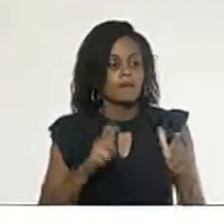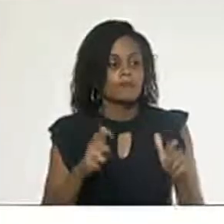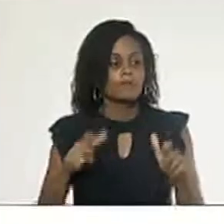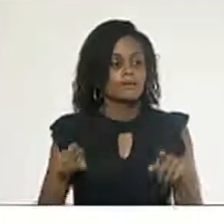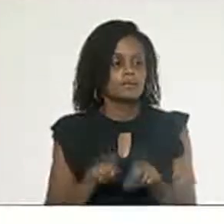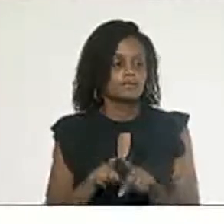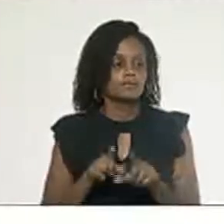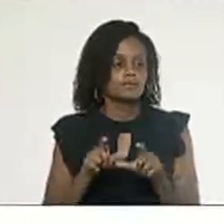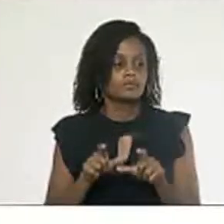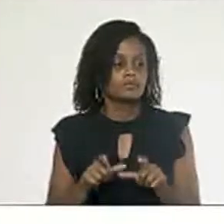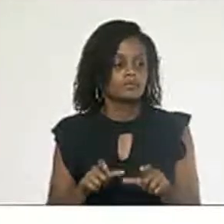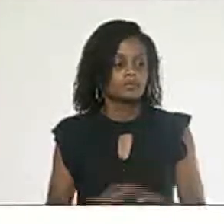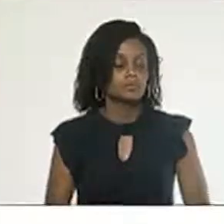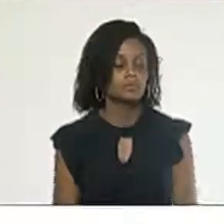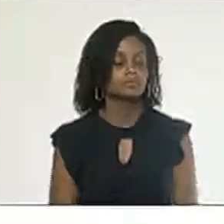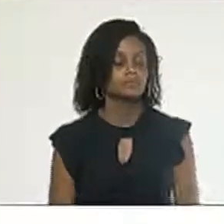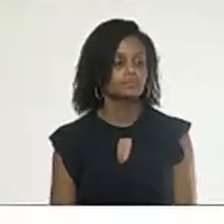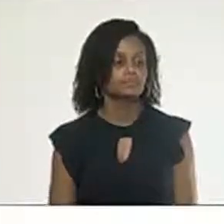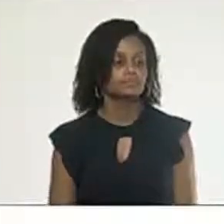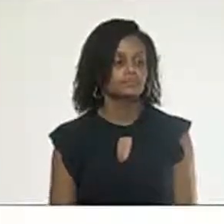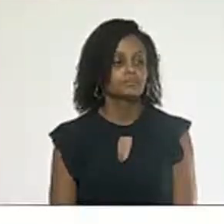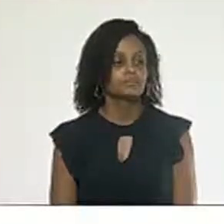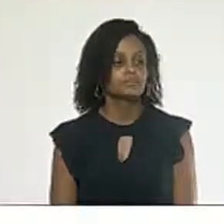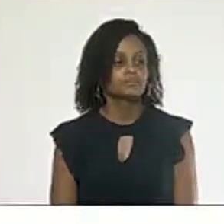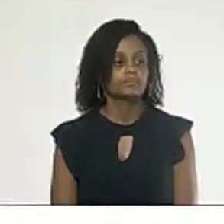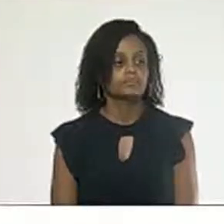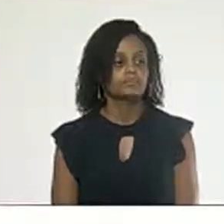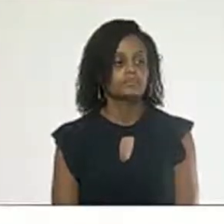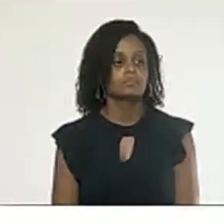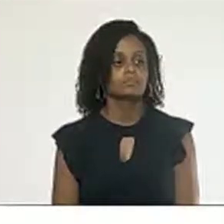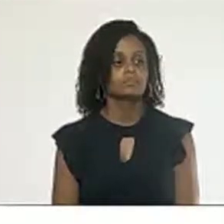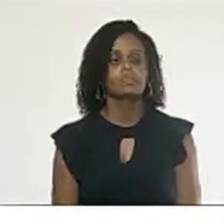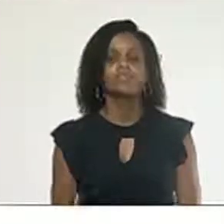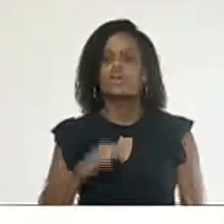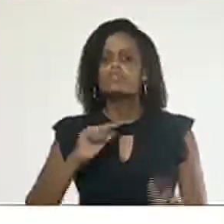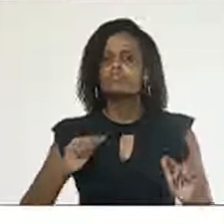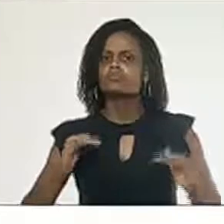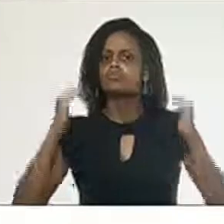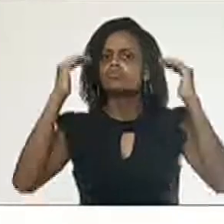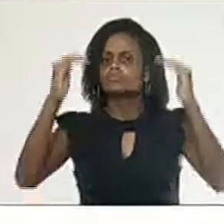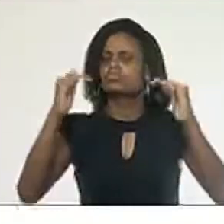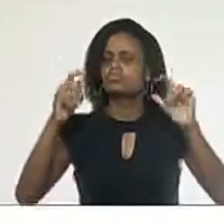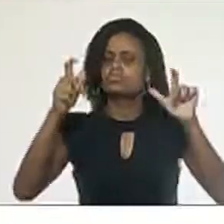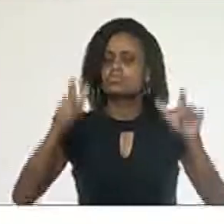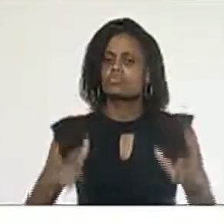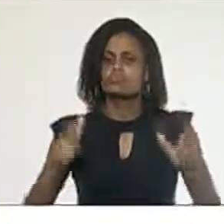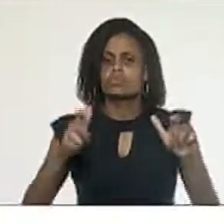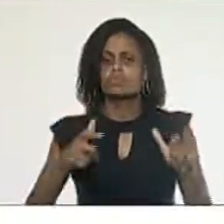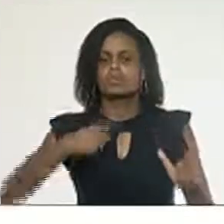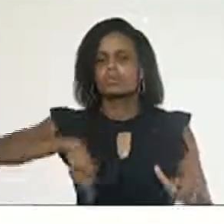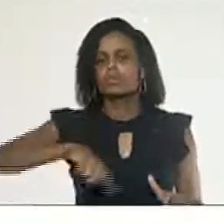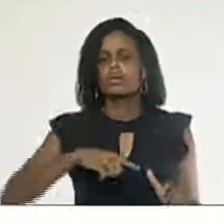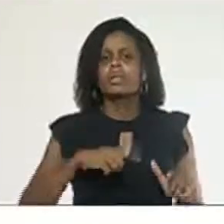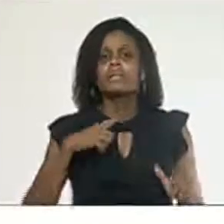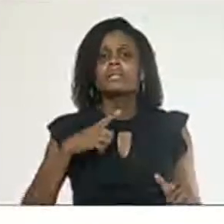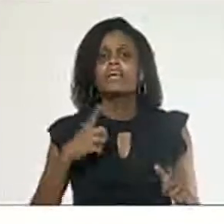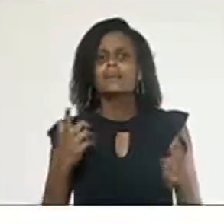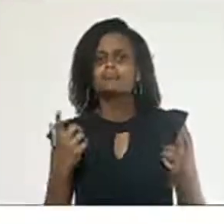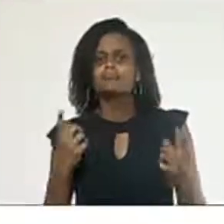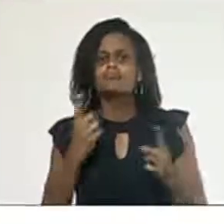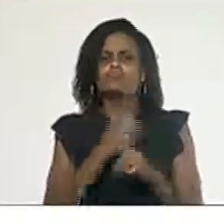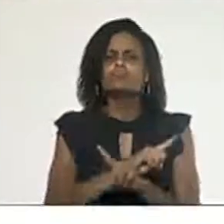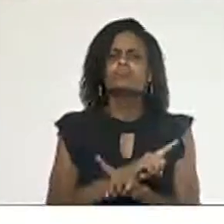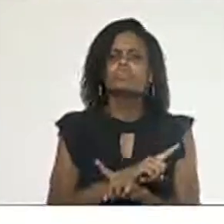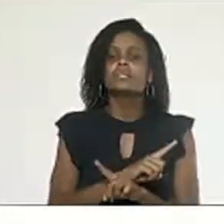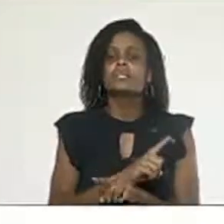onde a nossa soberania está colocada. E aí tem uma contradição muito